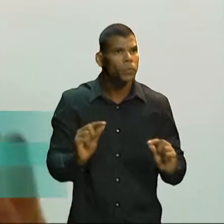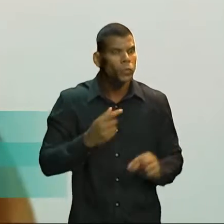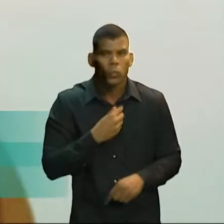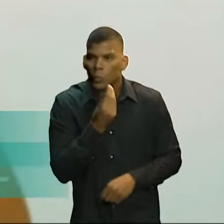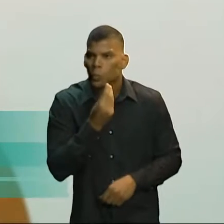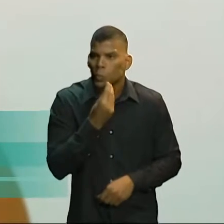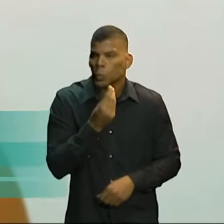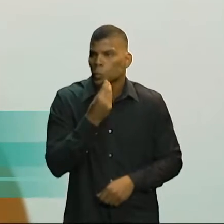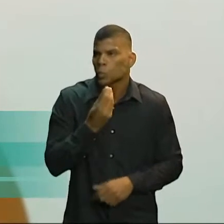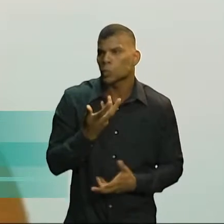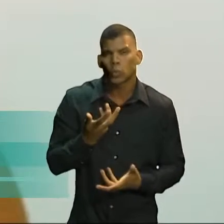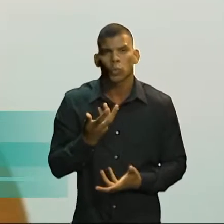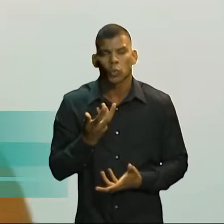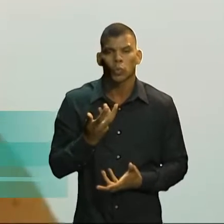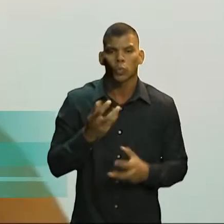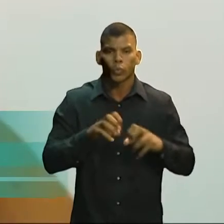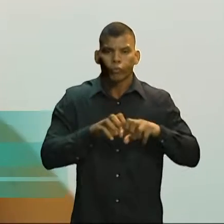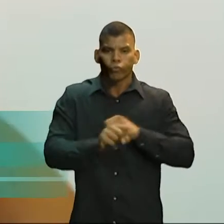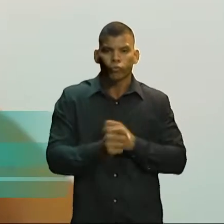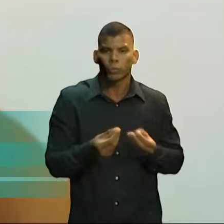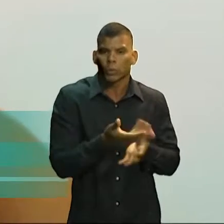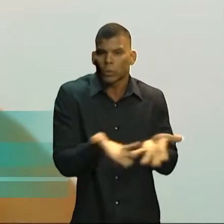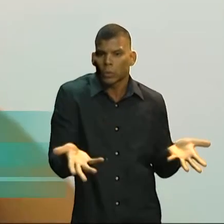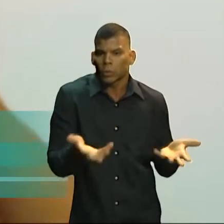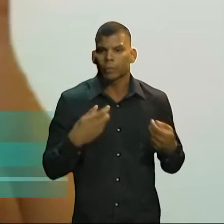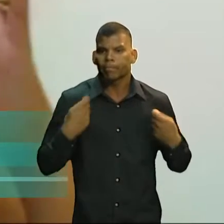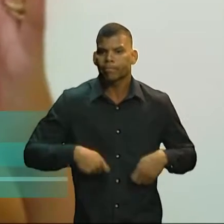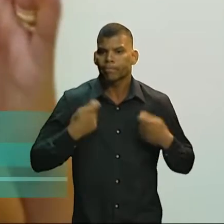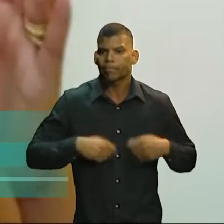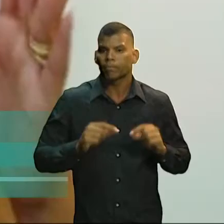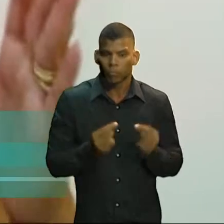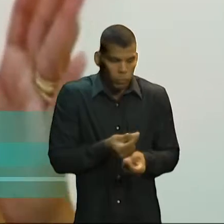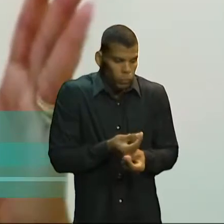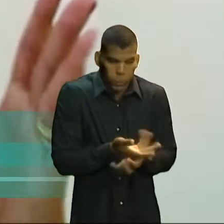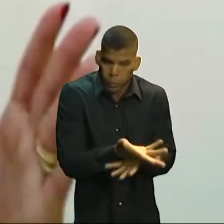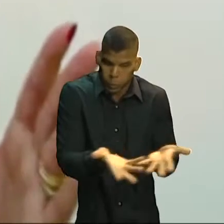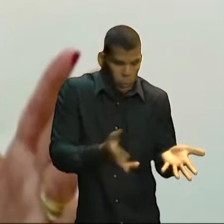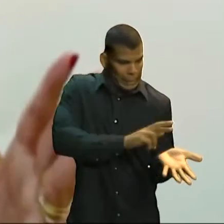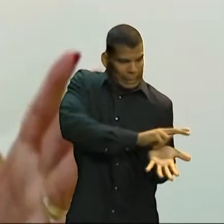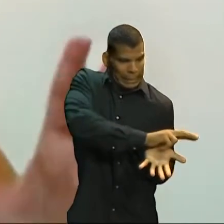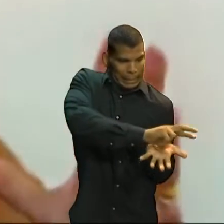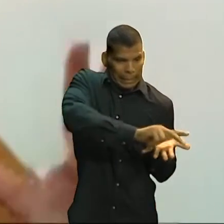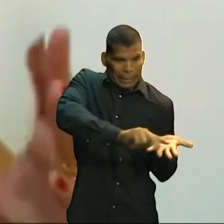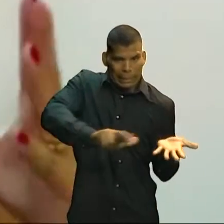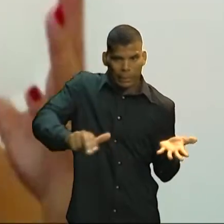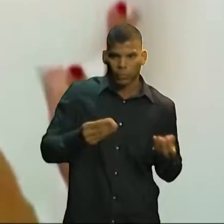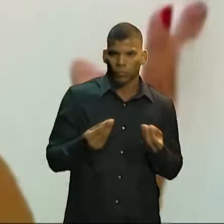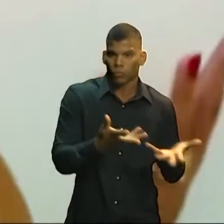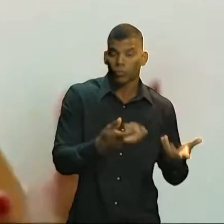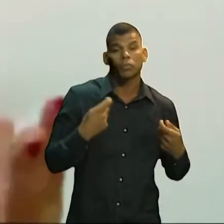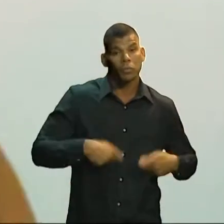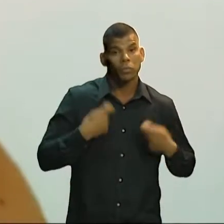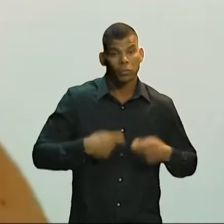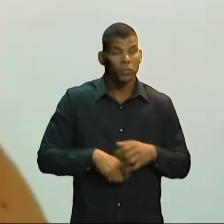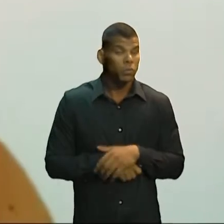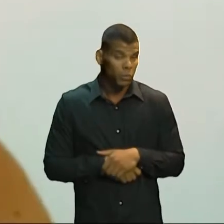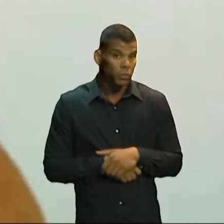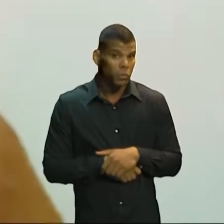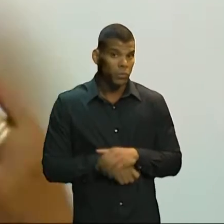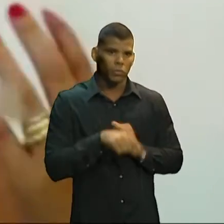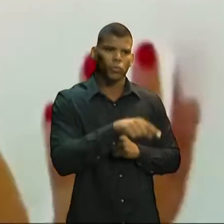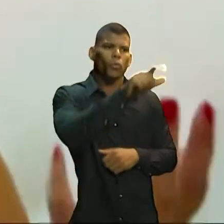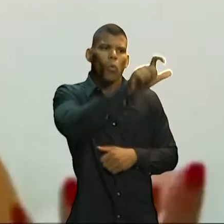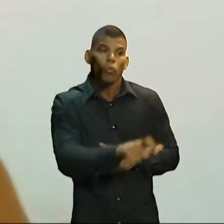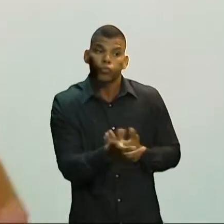dos itinerários formativos, eu tenho que oferecer a maior diversidade possível e que ele possa mudar, para